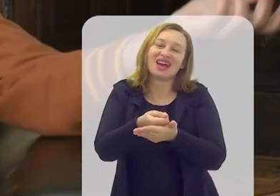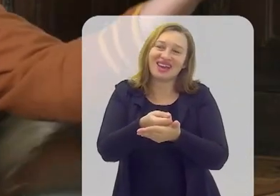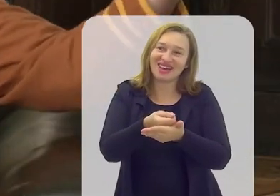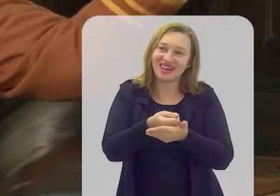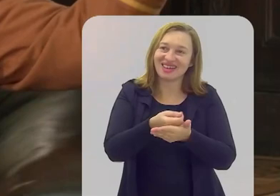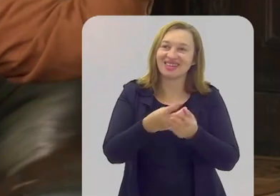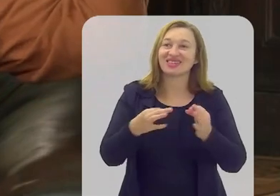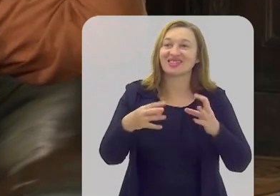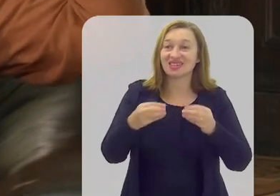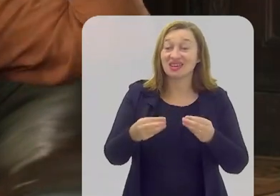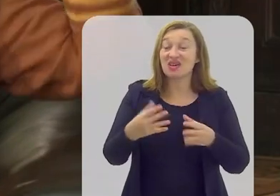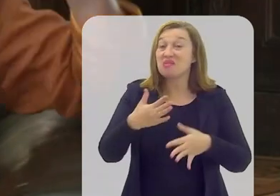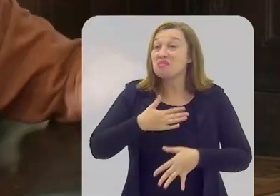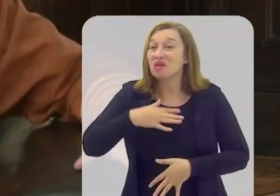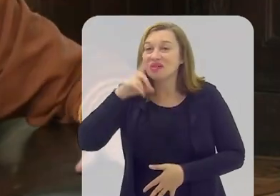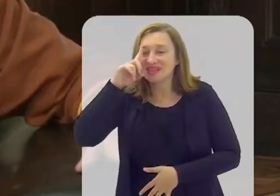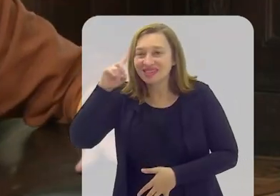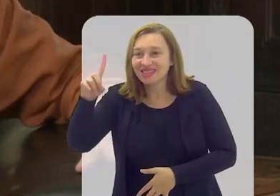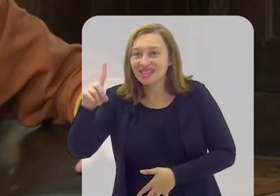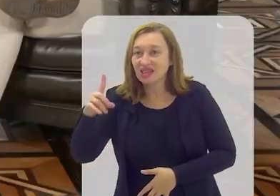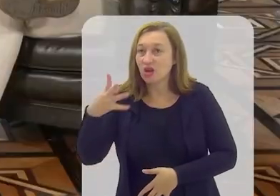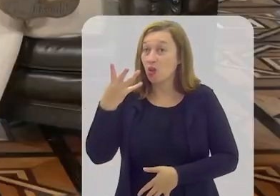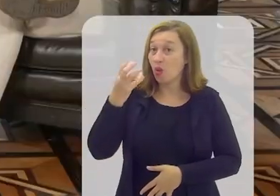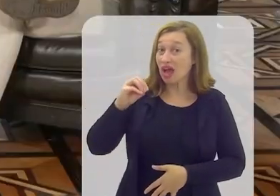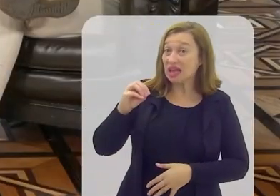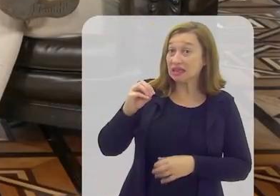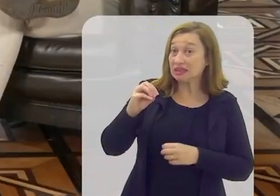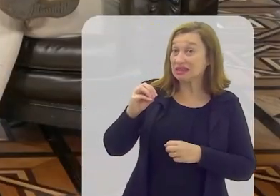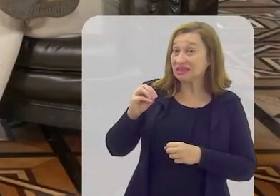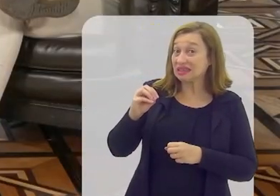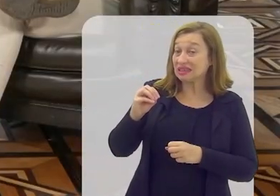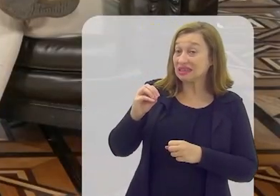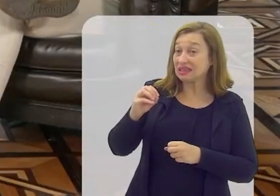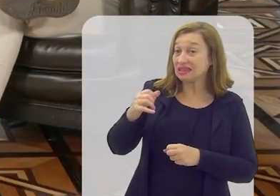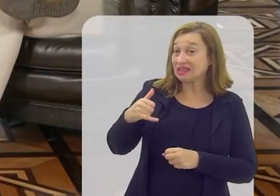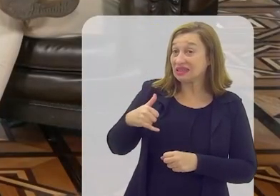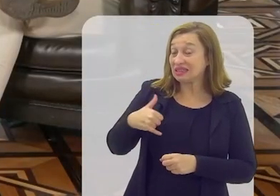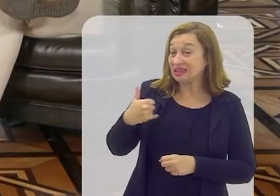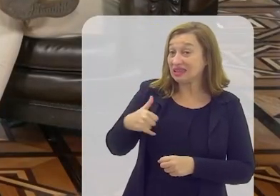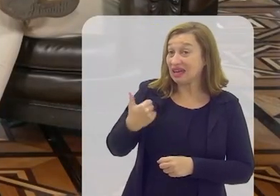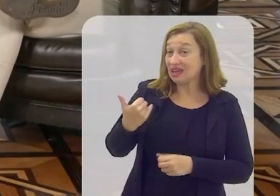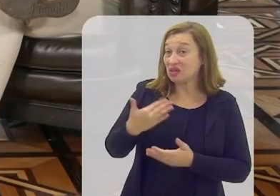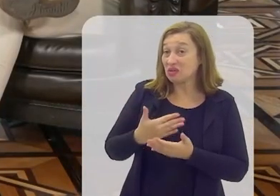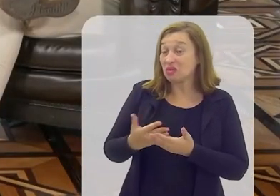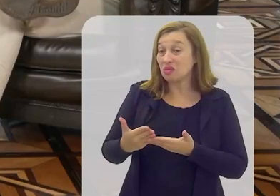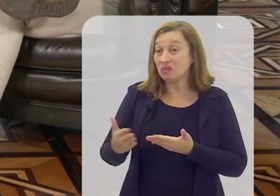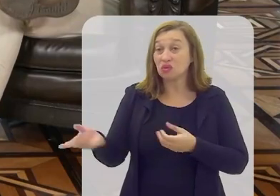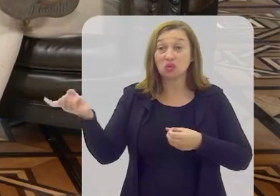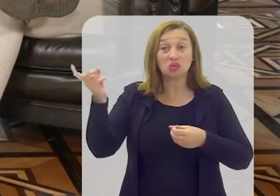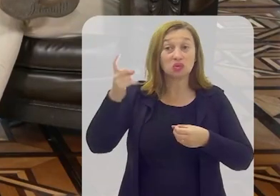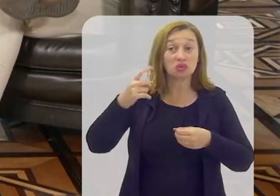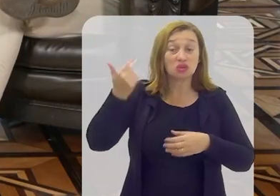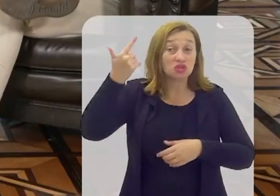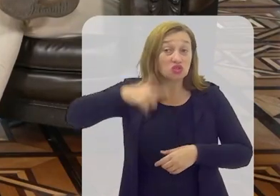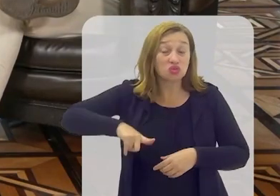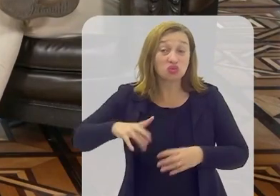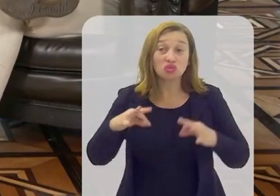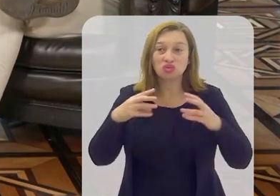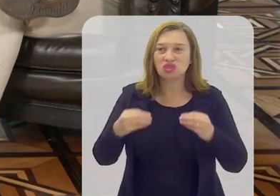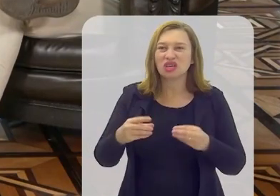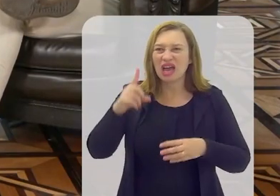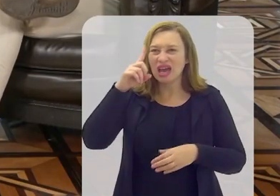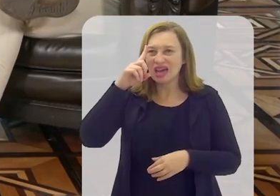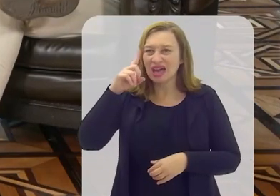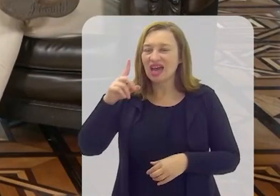completar. Meu Deus do céu! Eu ia fazer 40 anos. começando tudo de novo. E aí